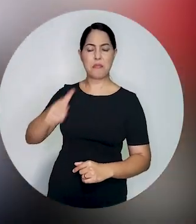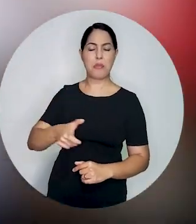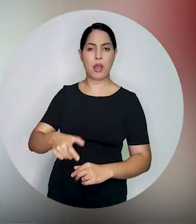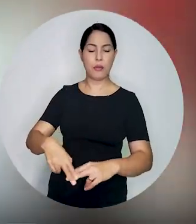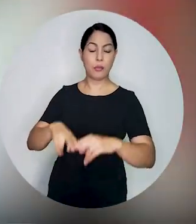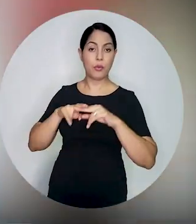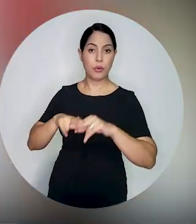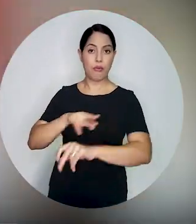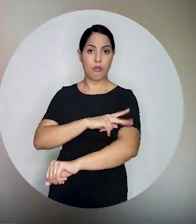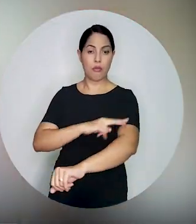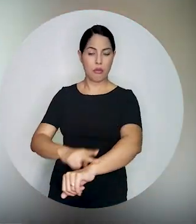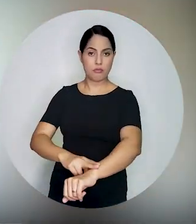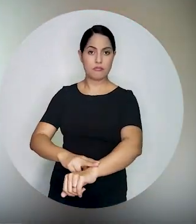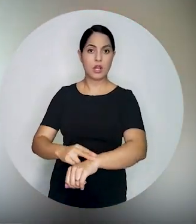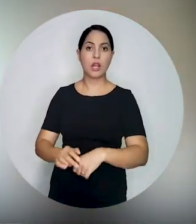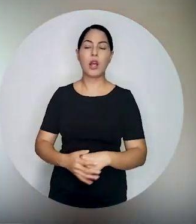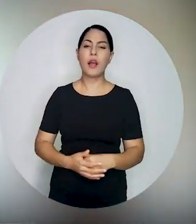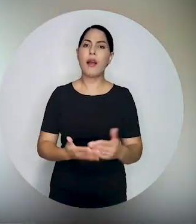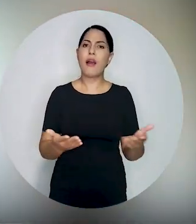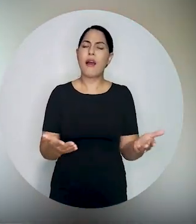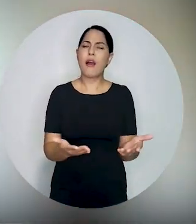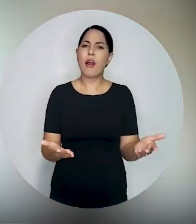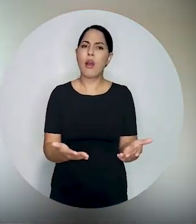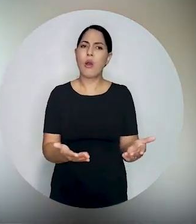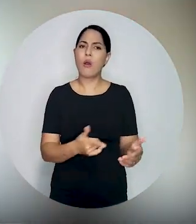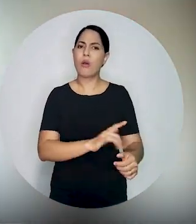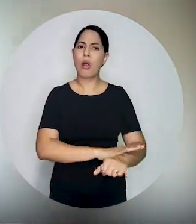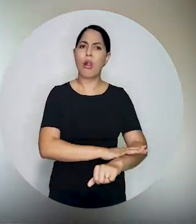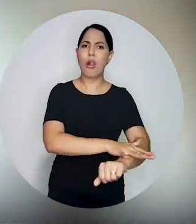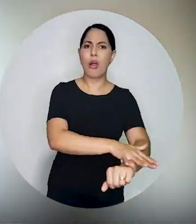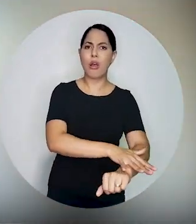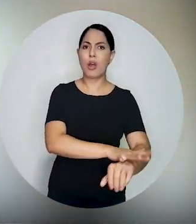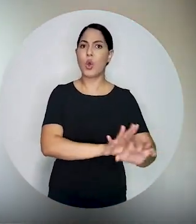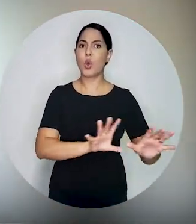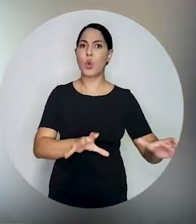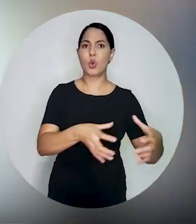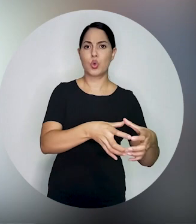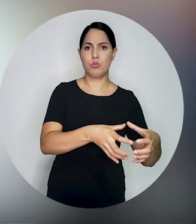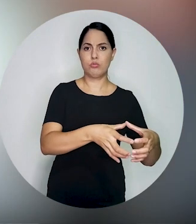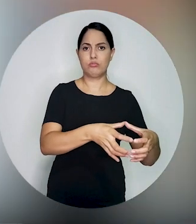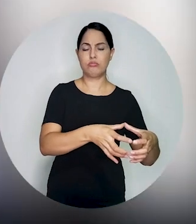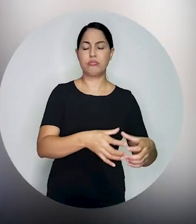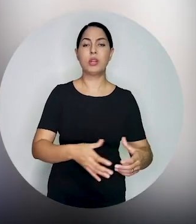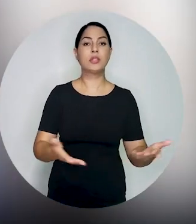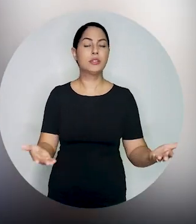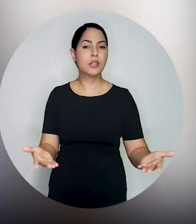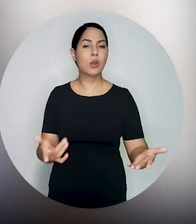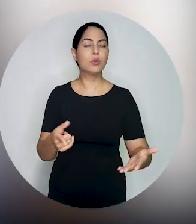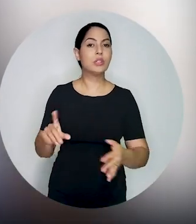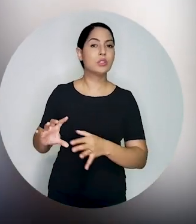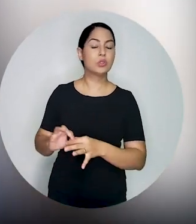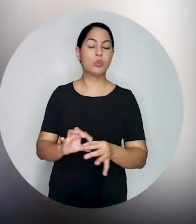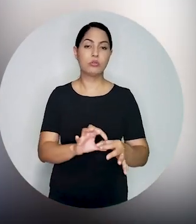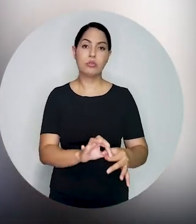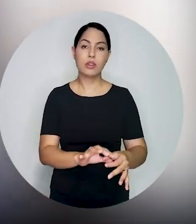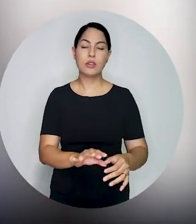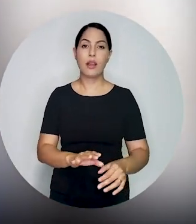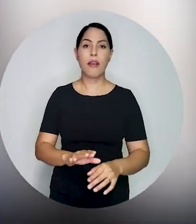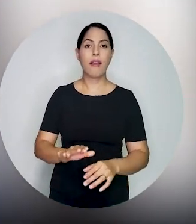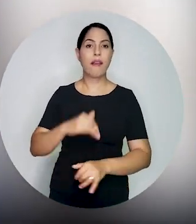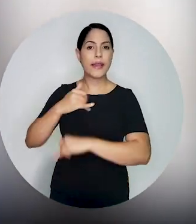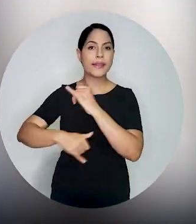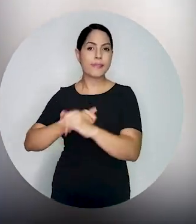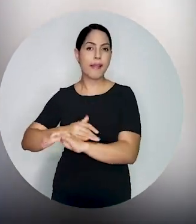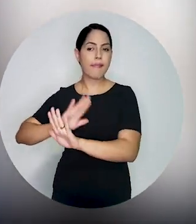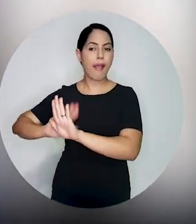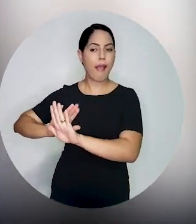origem, enquanto o racismo é quando a discriminação atinge toda uma coletividade. É uma forma de coibir tanto essa